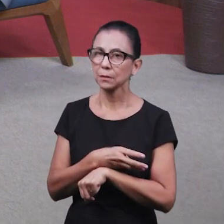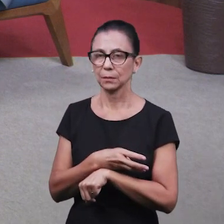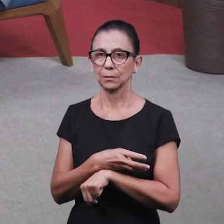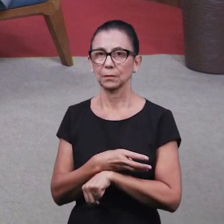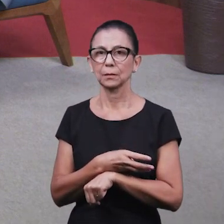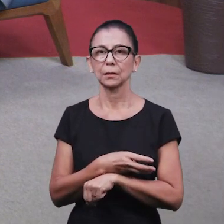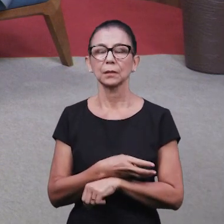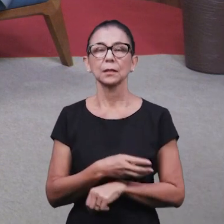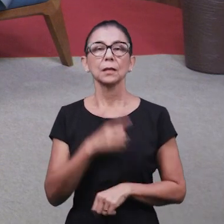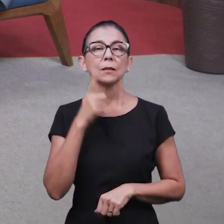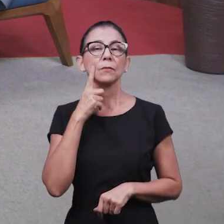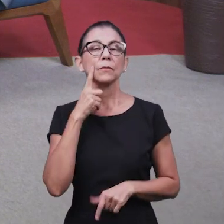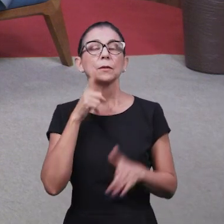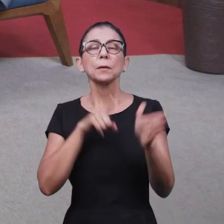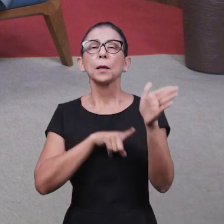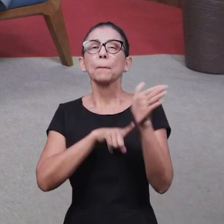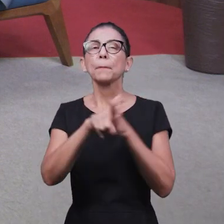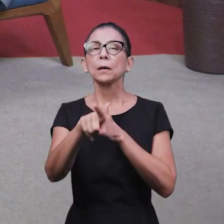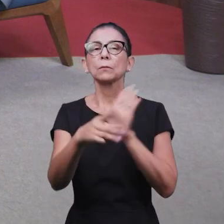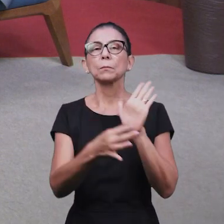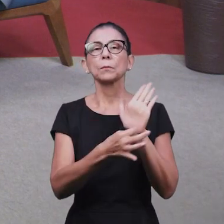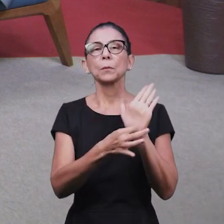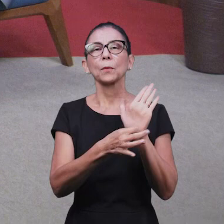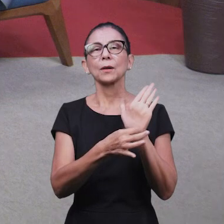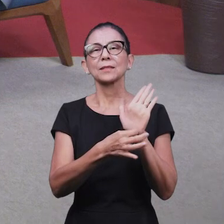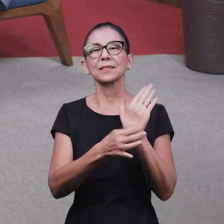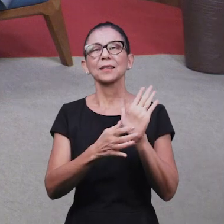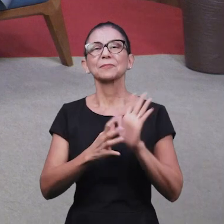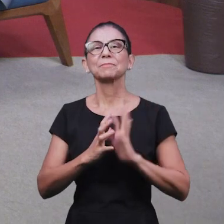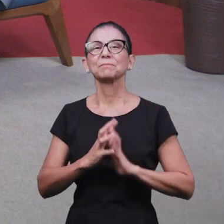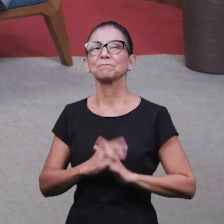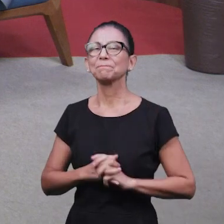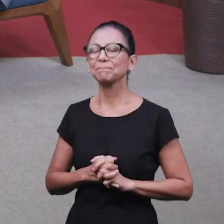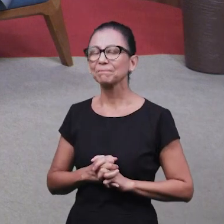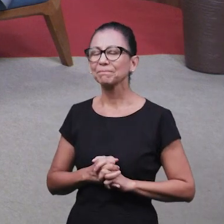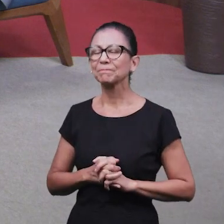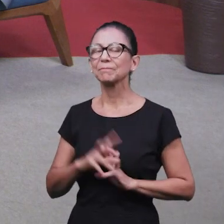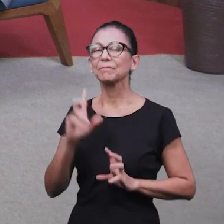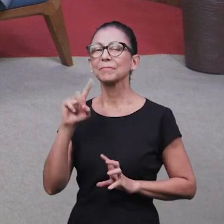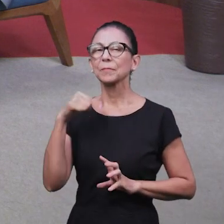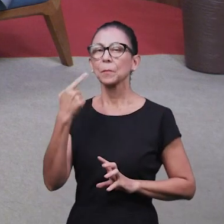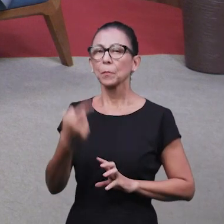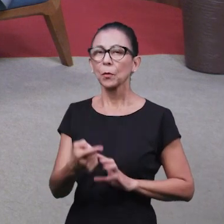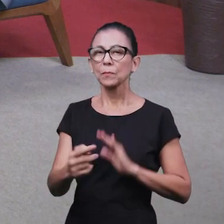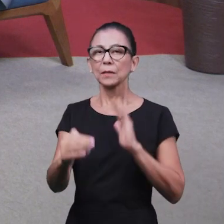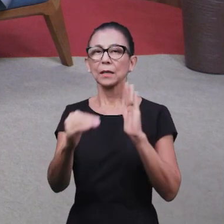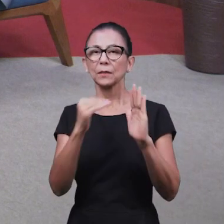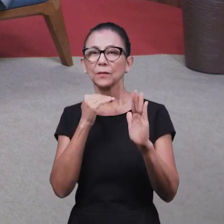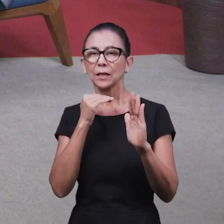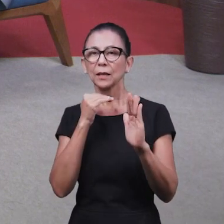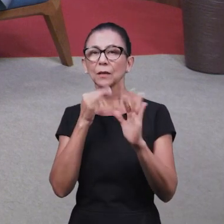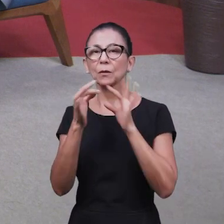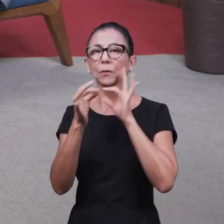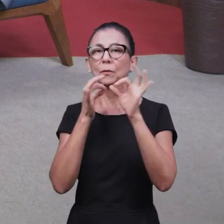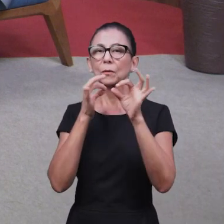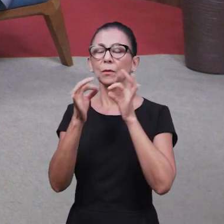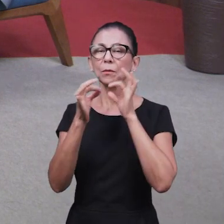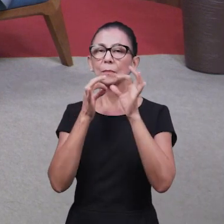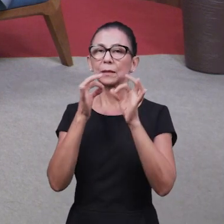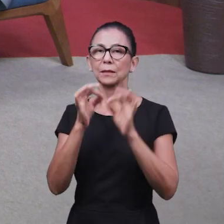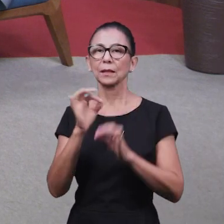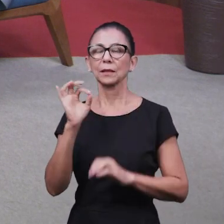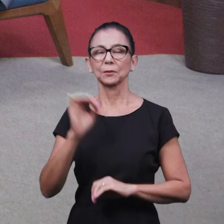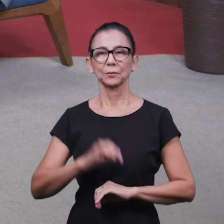ali uma pergunta, uma questão, uma proposta para você fazer um comentário sobre o assunto que vamos abordar na